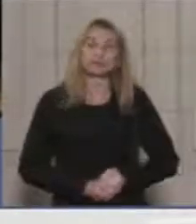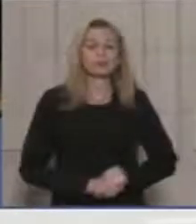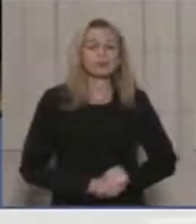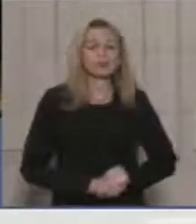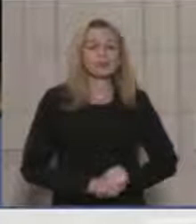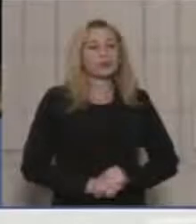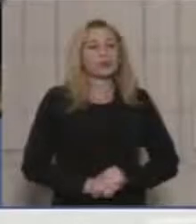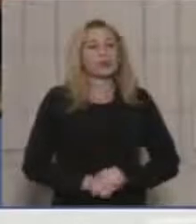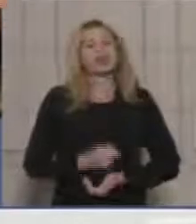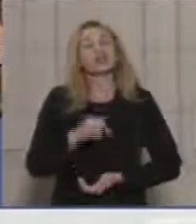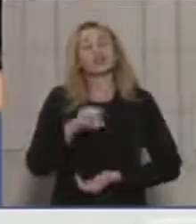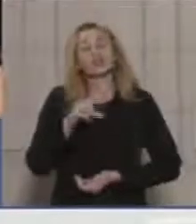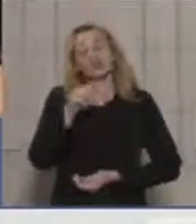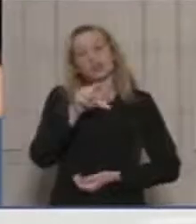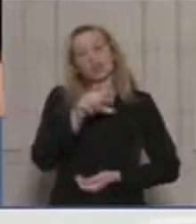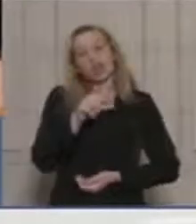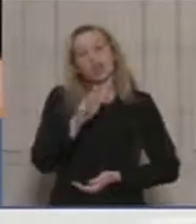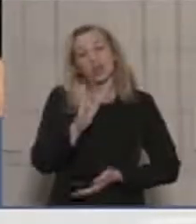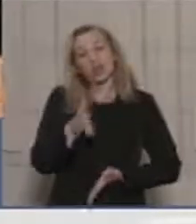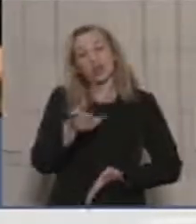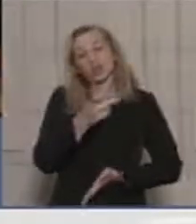Se candidata a presidente,